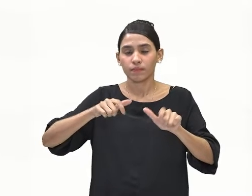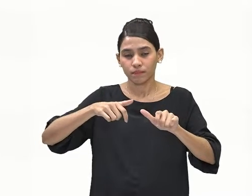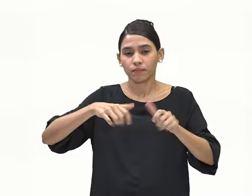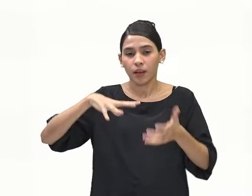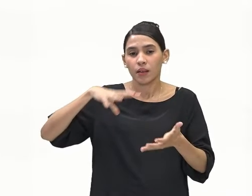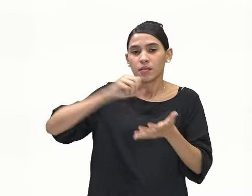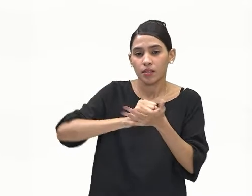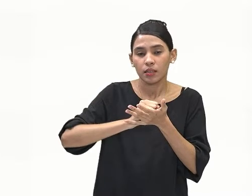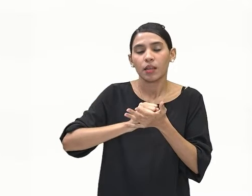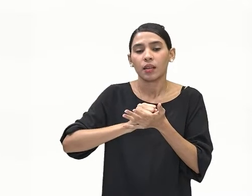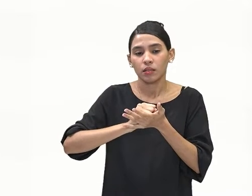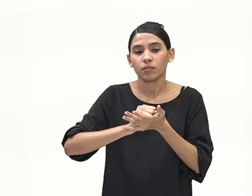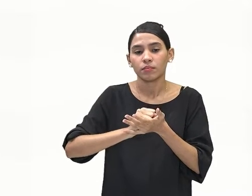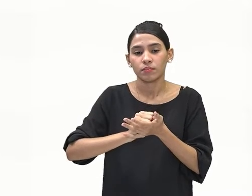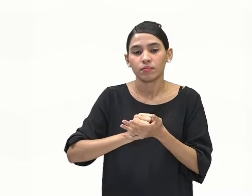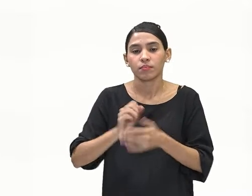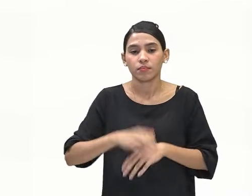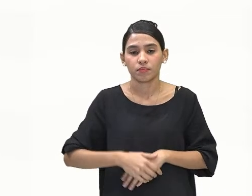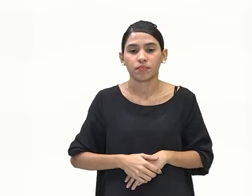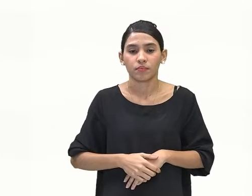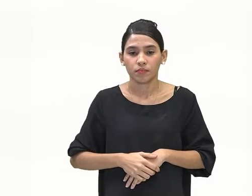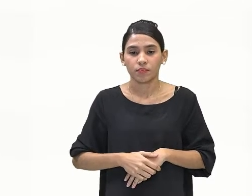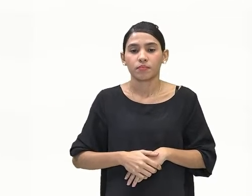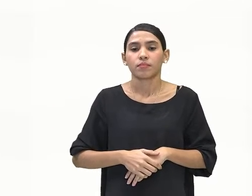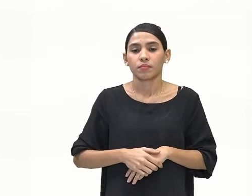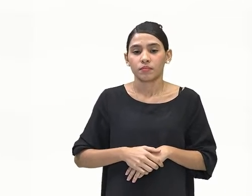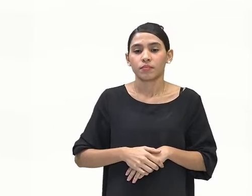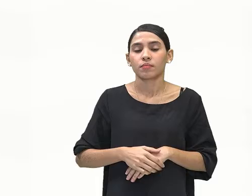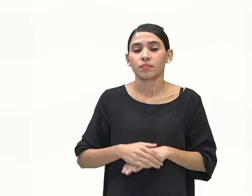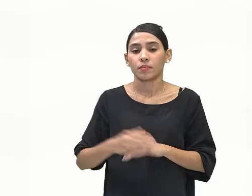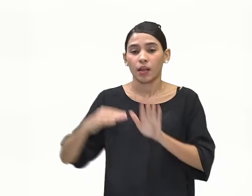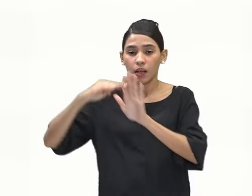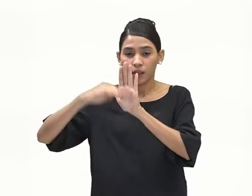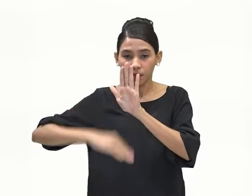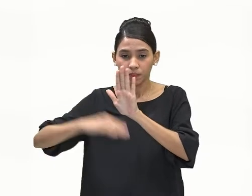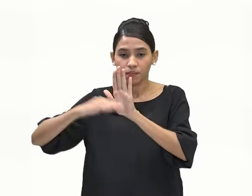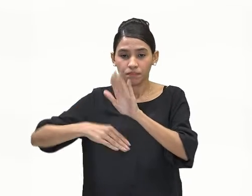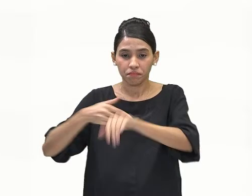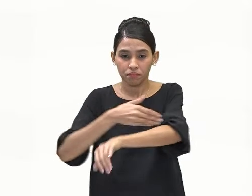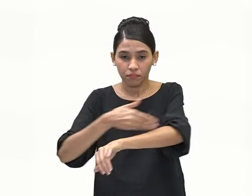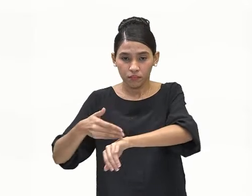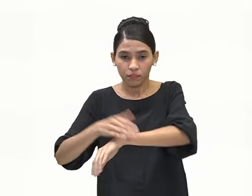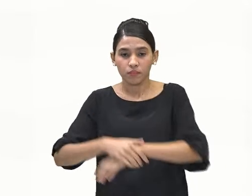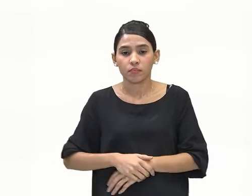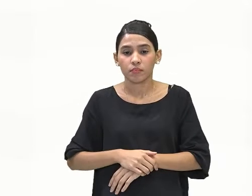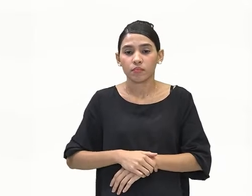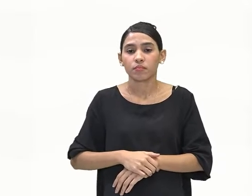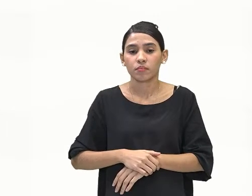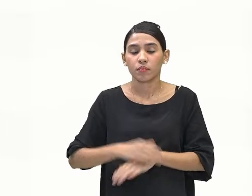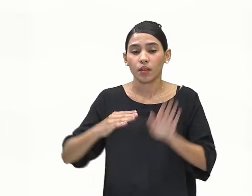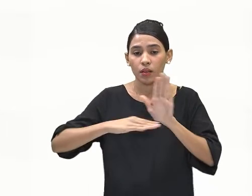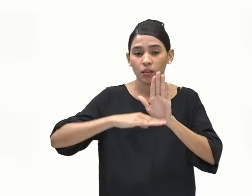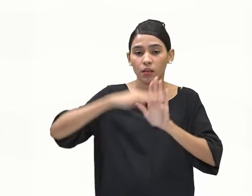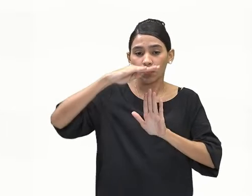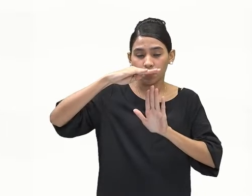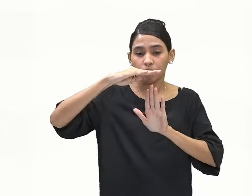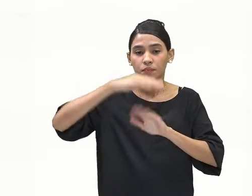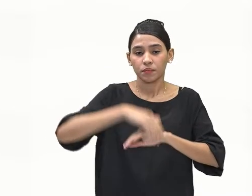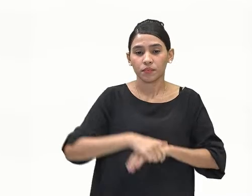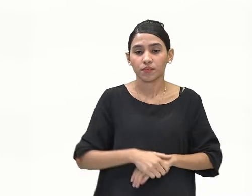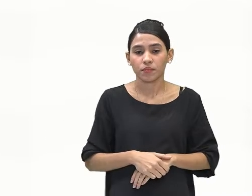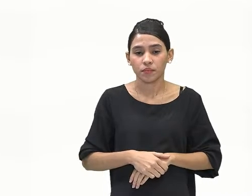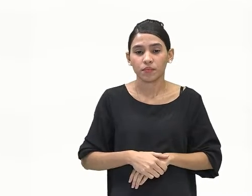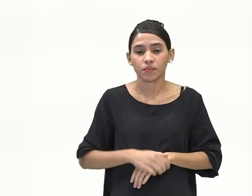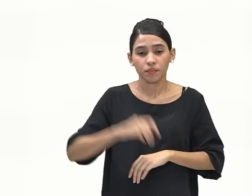de outras, diminuindo então a população declarada branca e aumentando todas as demais.